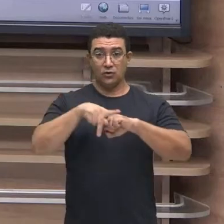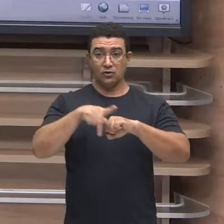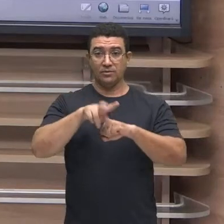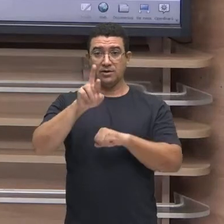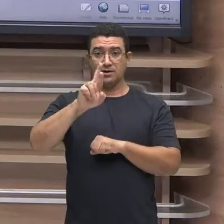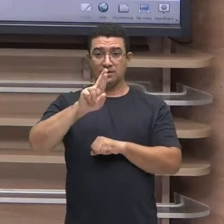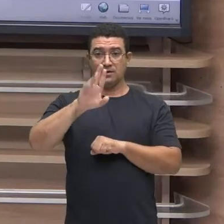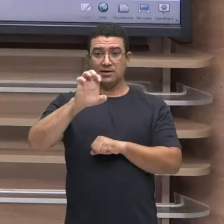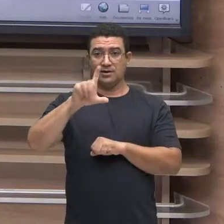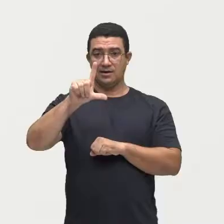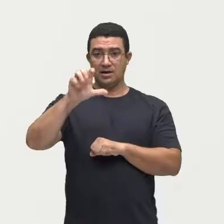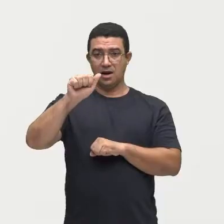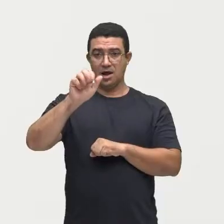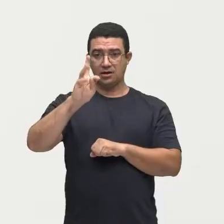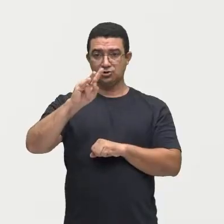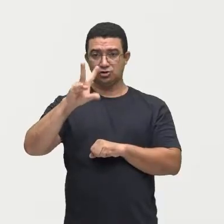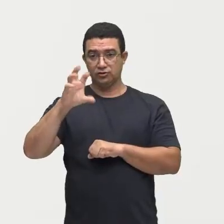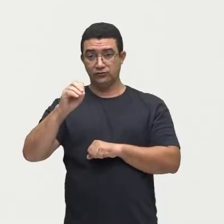mencionado anteriormente.